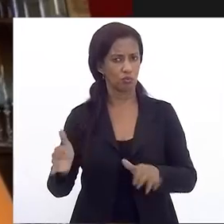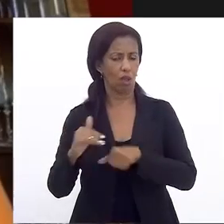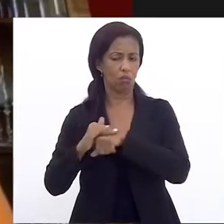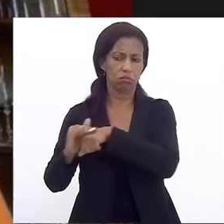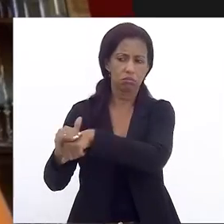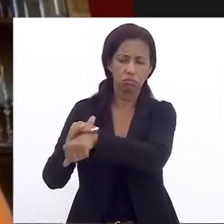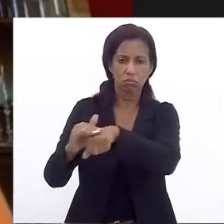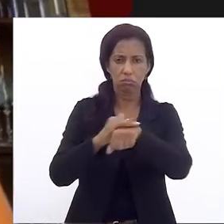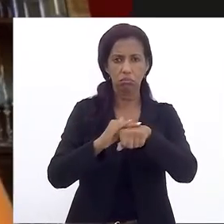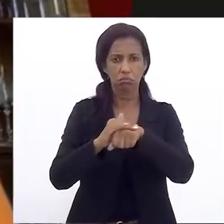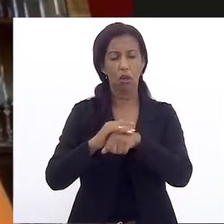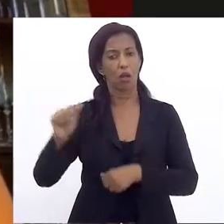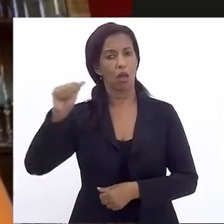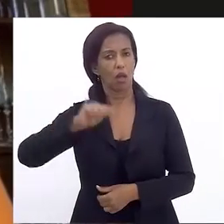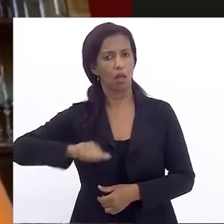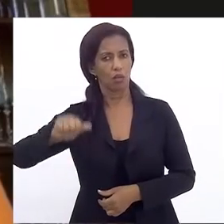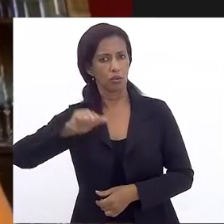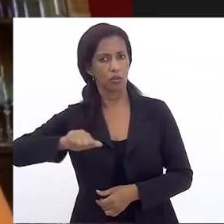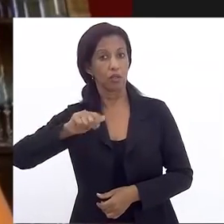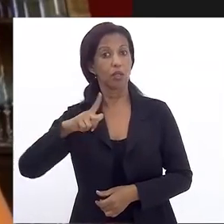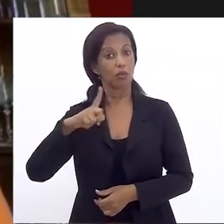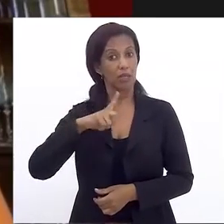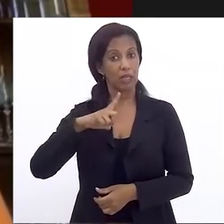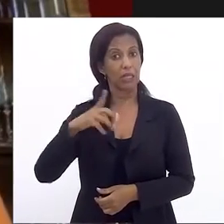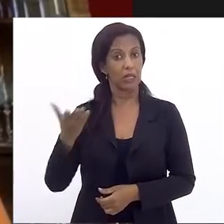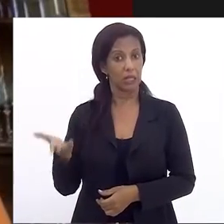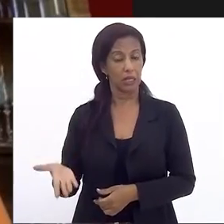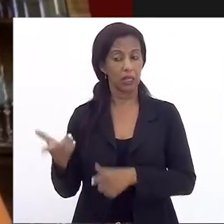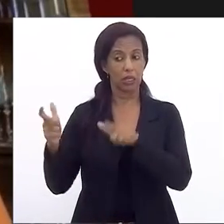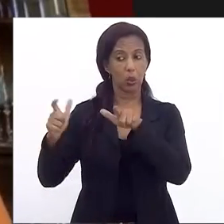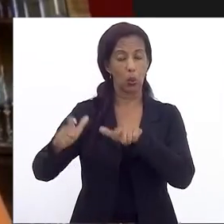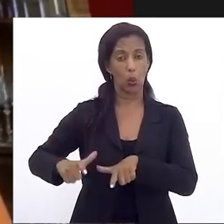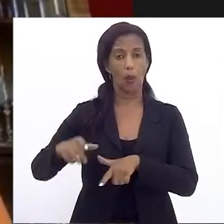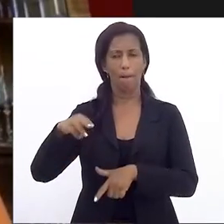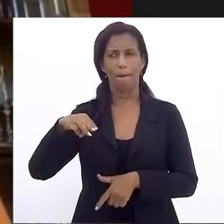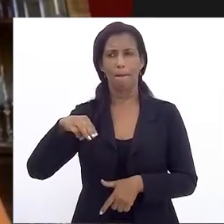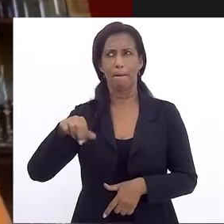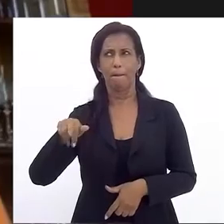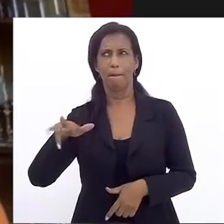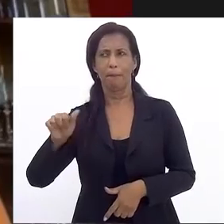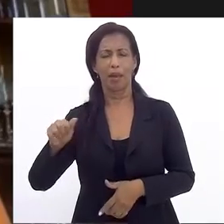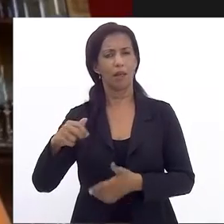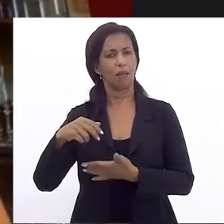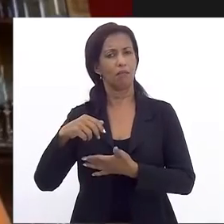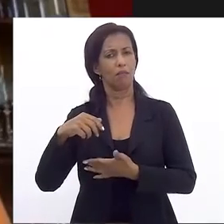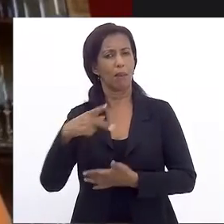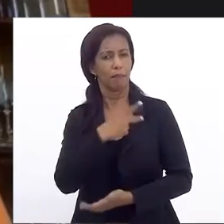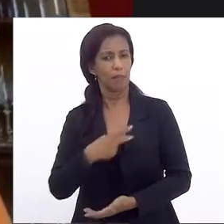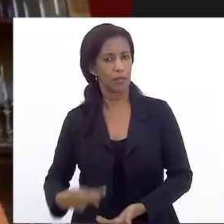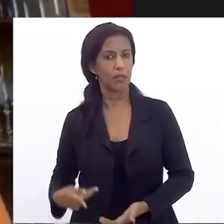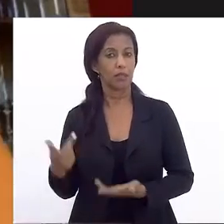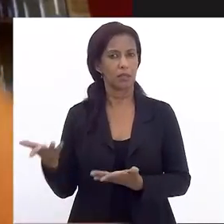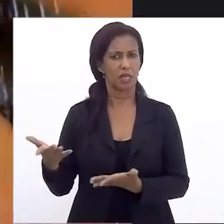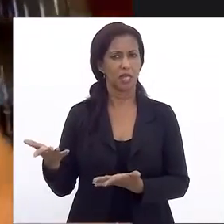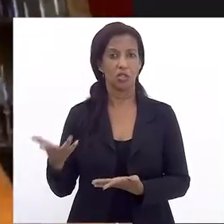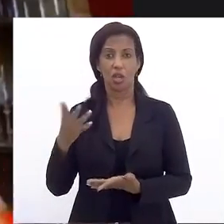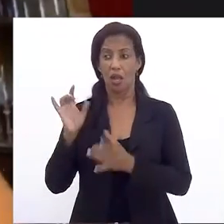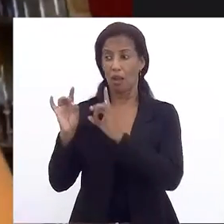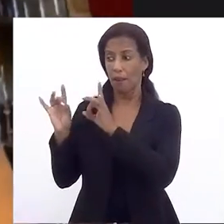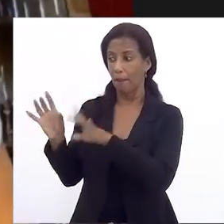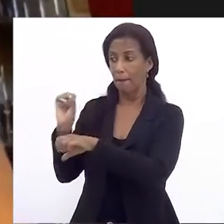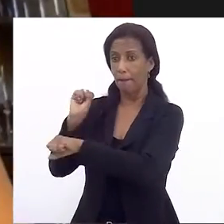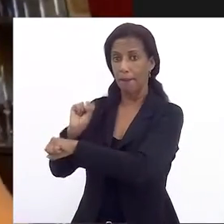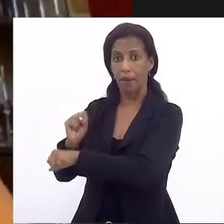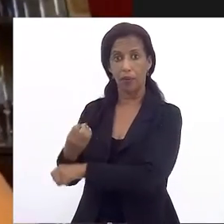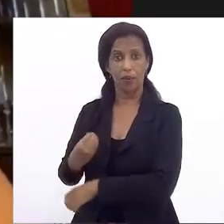conversando com a associação, porque existe uma associação onde a Mara, se não me engano, é a presidente ali de Araruama. Ela largou a vida dela